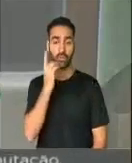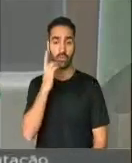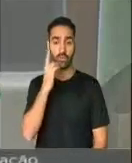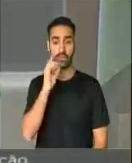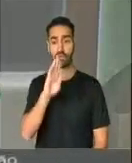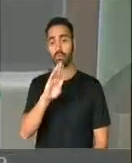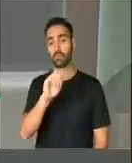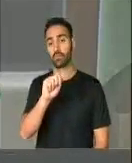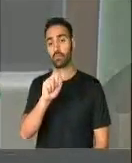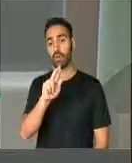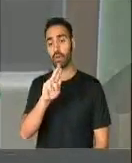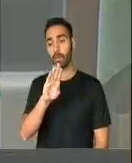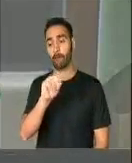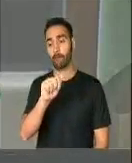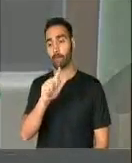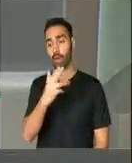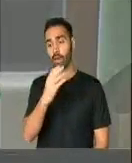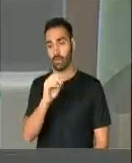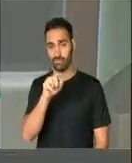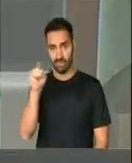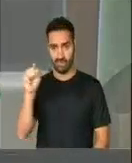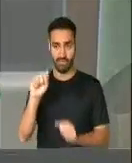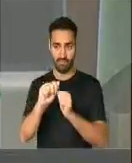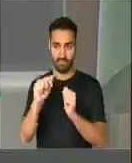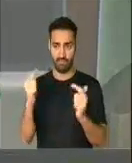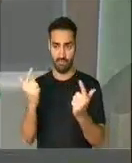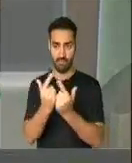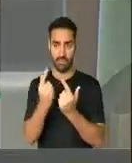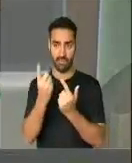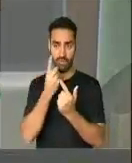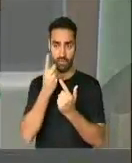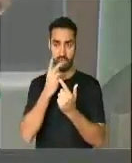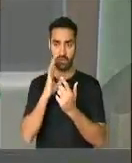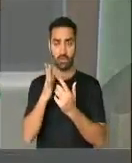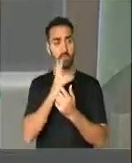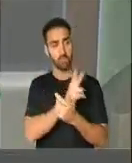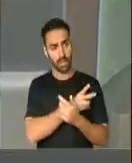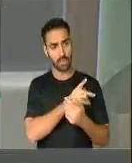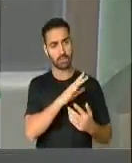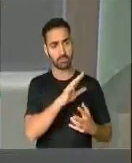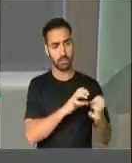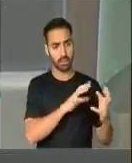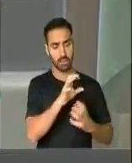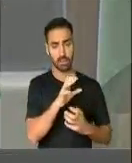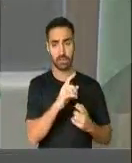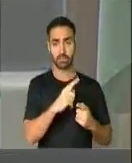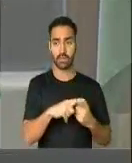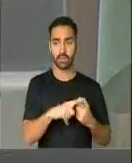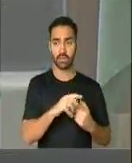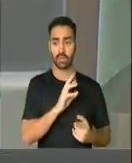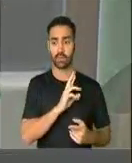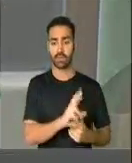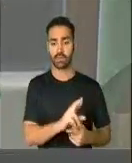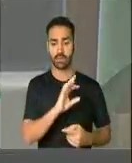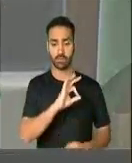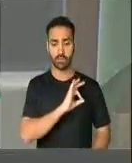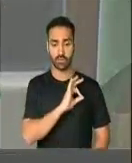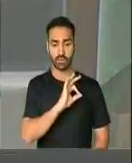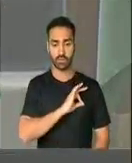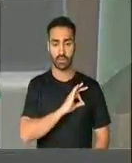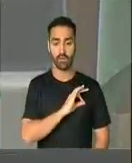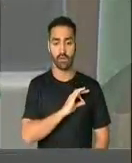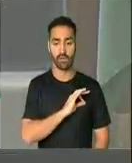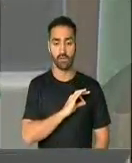Elcione Barbalho, que ontem reuniu na Assembleia Legislativa, apesar de conflitos, porque a representação dos policiais,